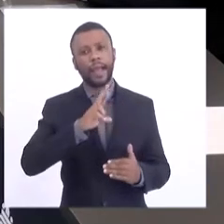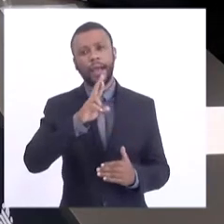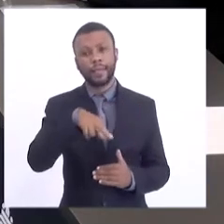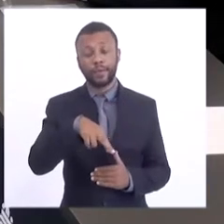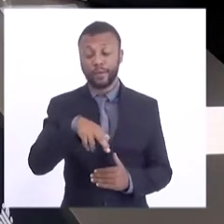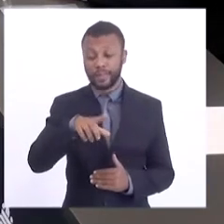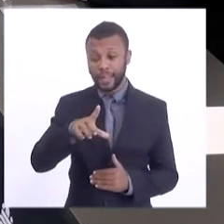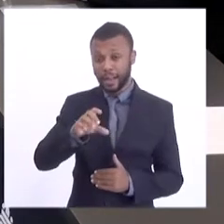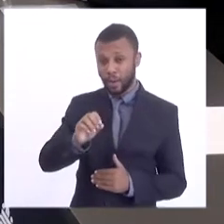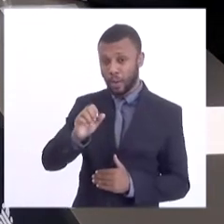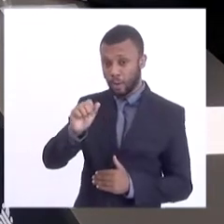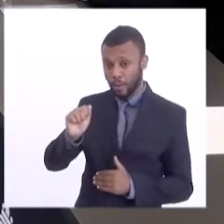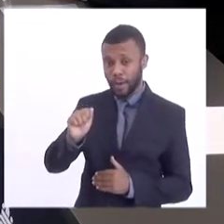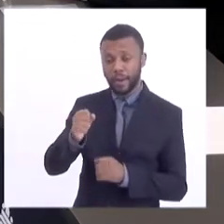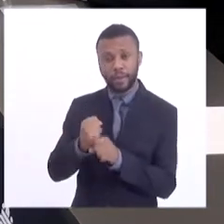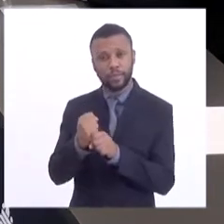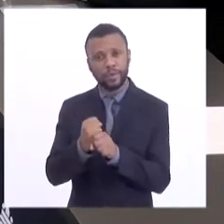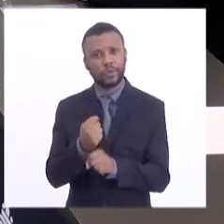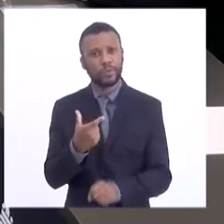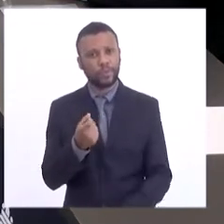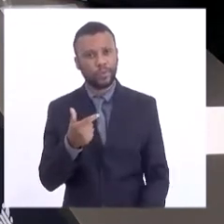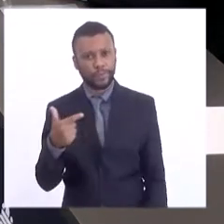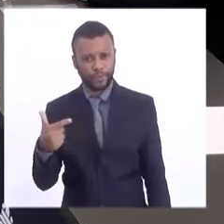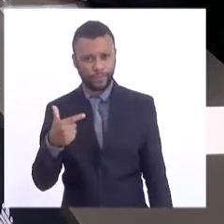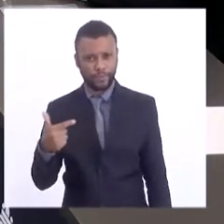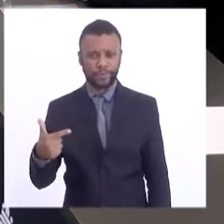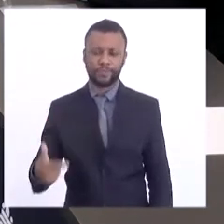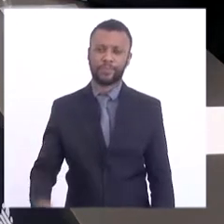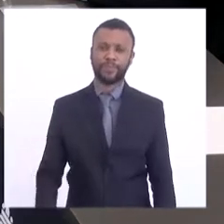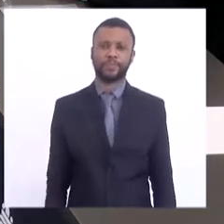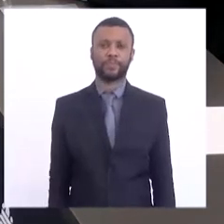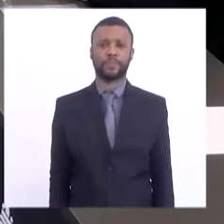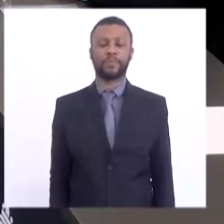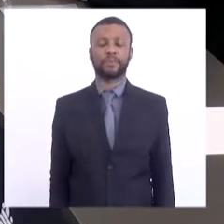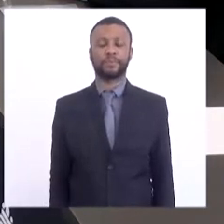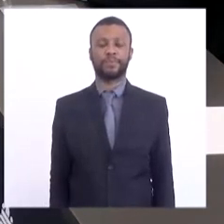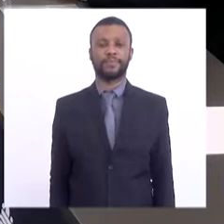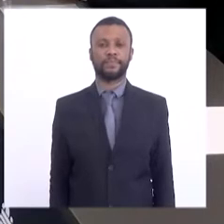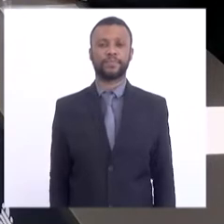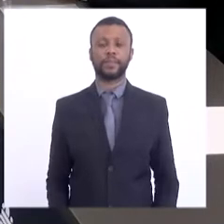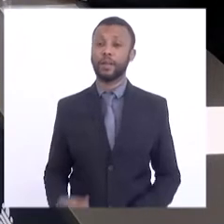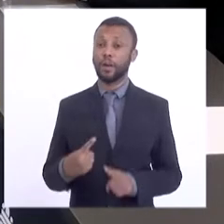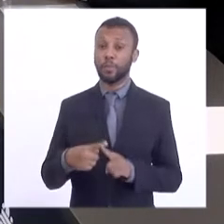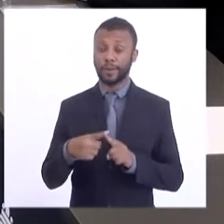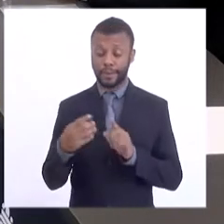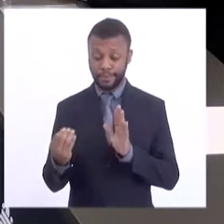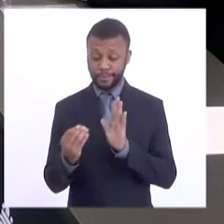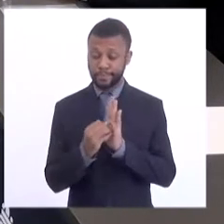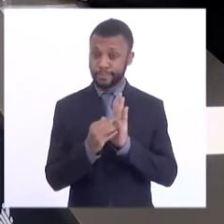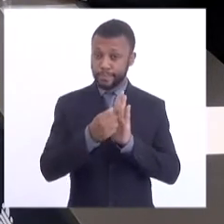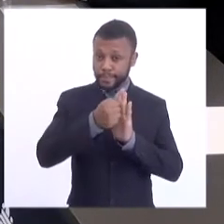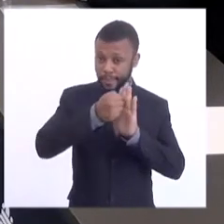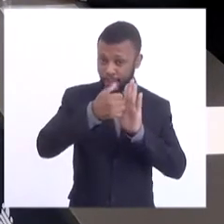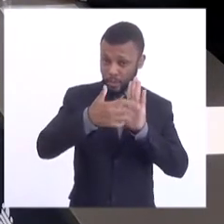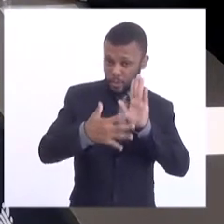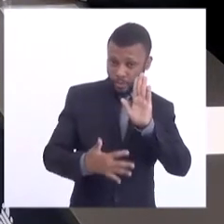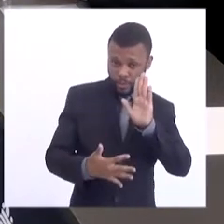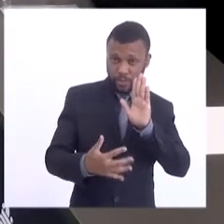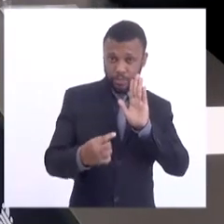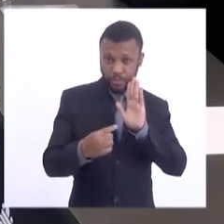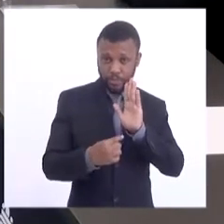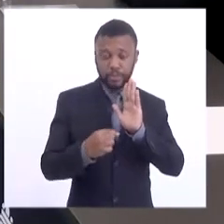lua de 2022 é porque na justificativa da lua